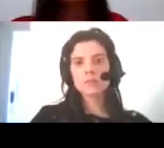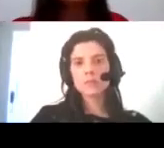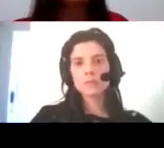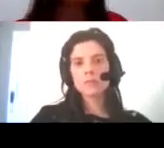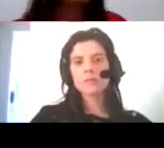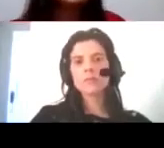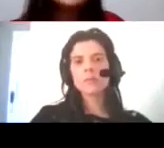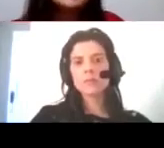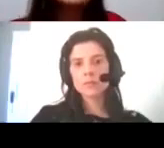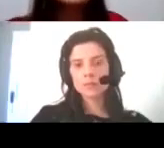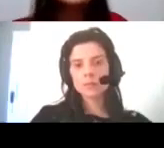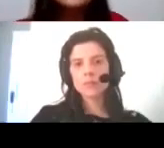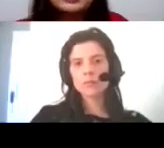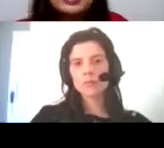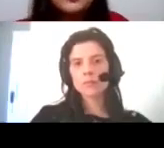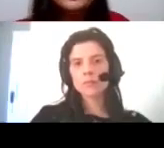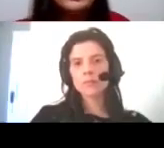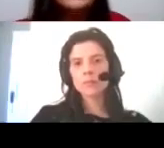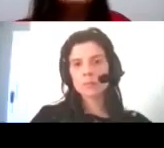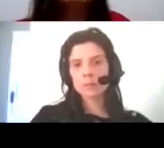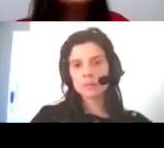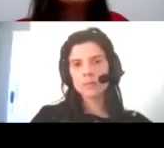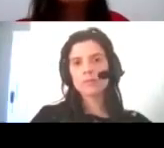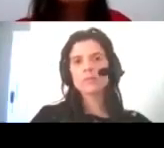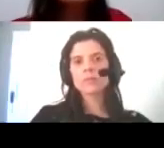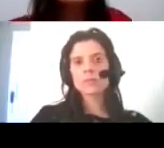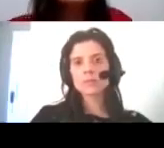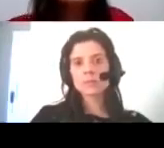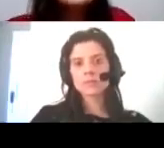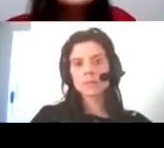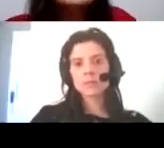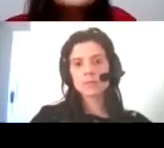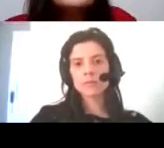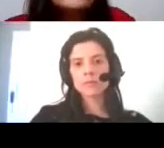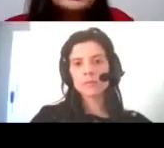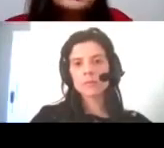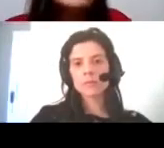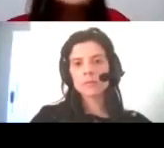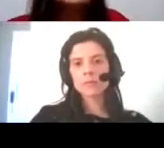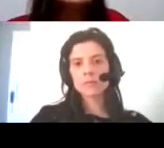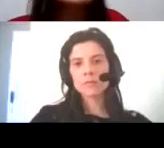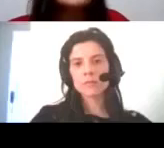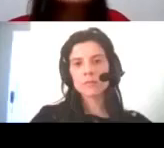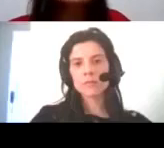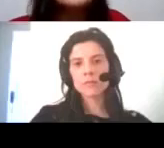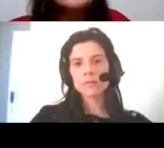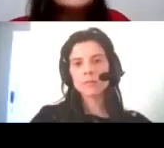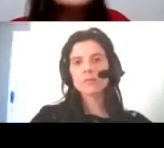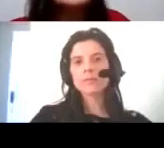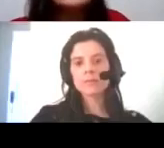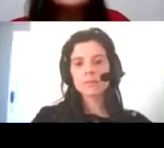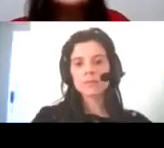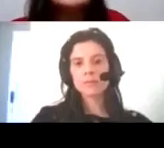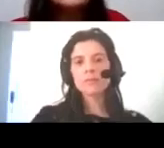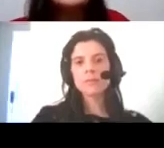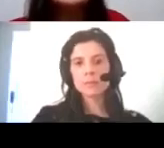acessar toda a transparência do município, né? E aí, para vocês terem um conhecimento, então ela é